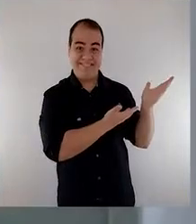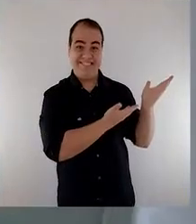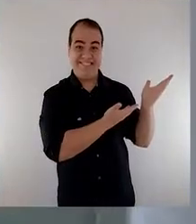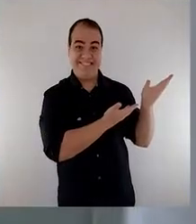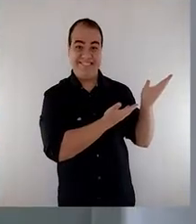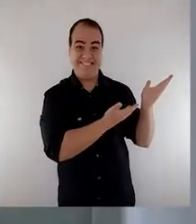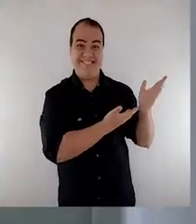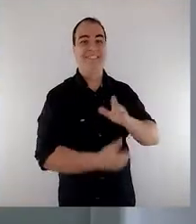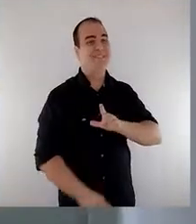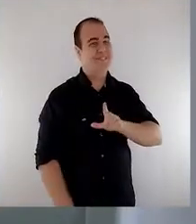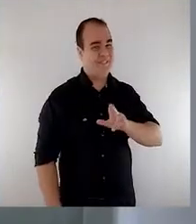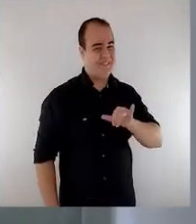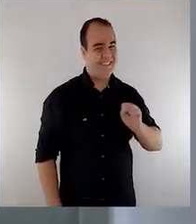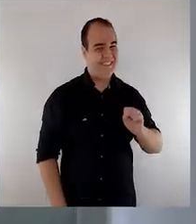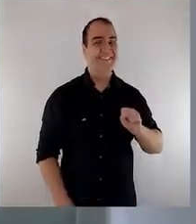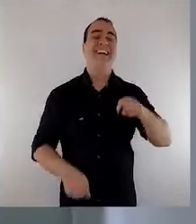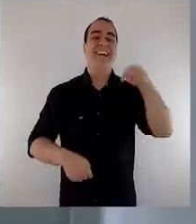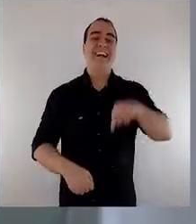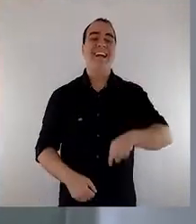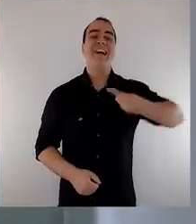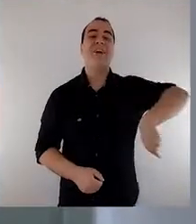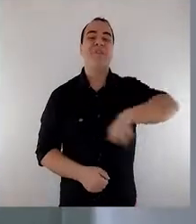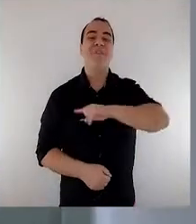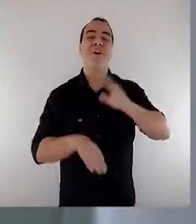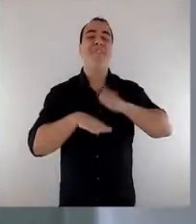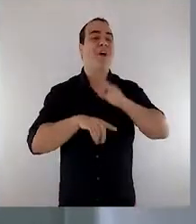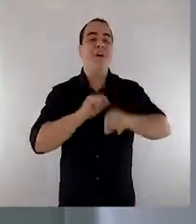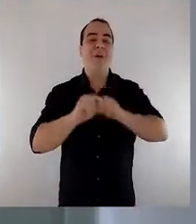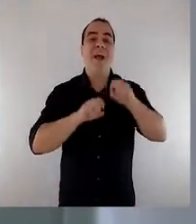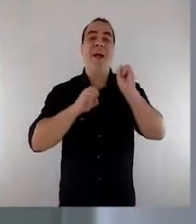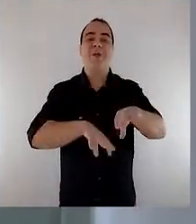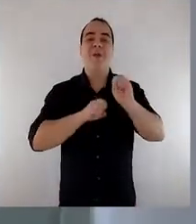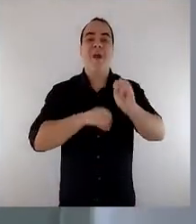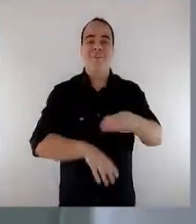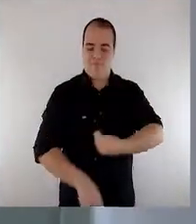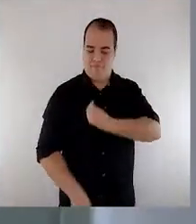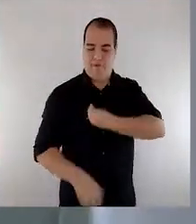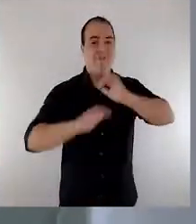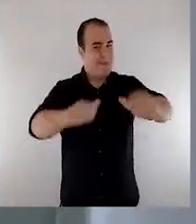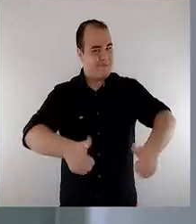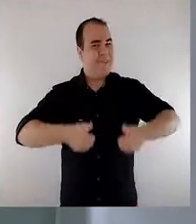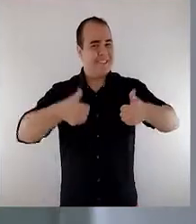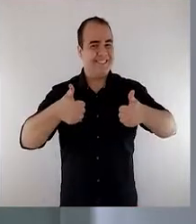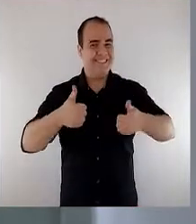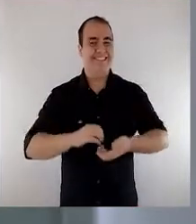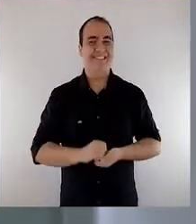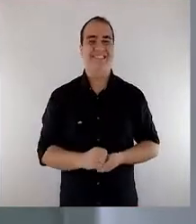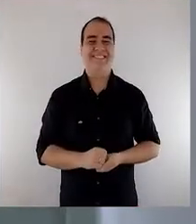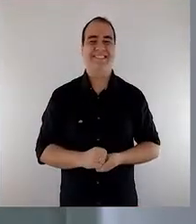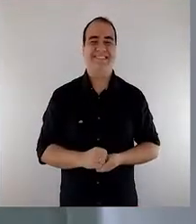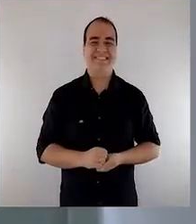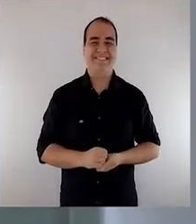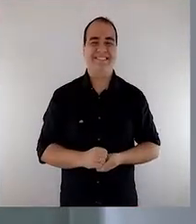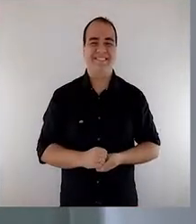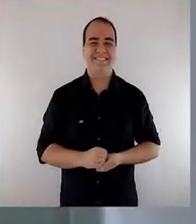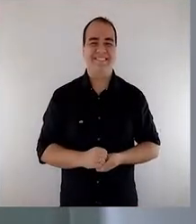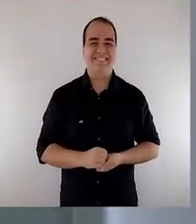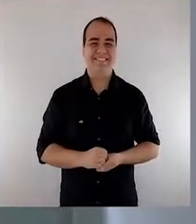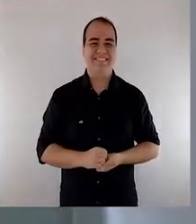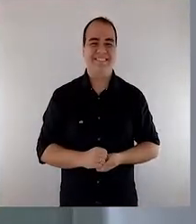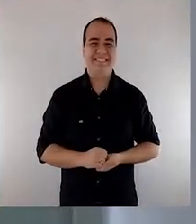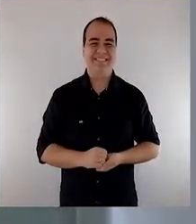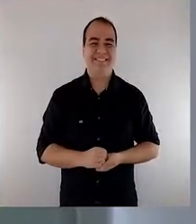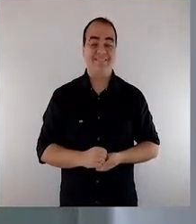Meu nome é Luiz e aqui a gente faz educação para uma vida melhor.